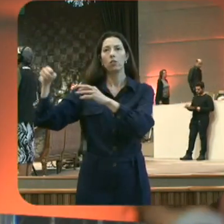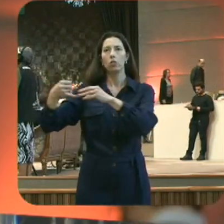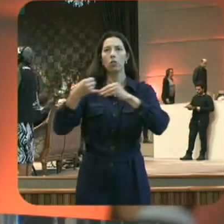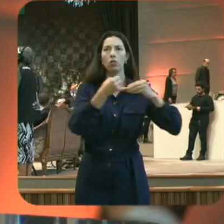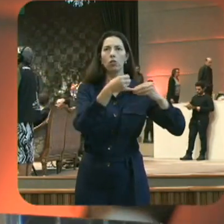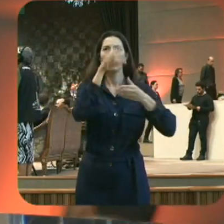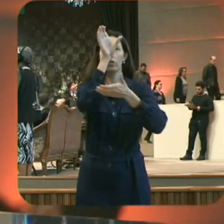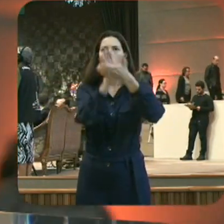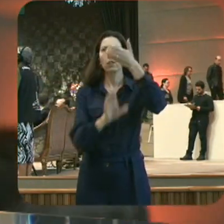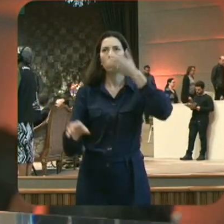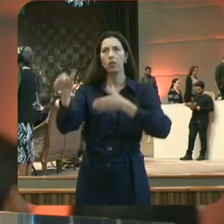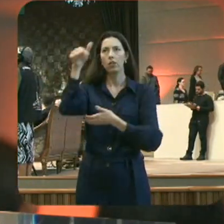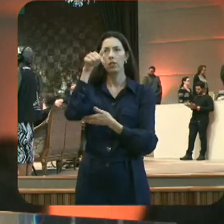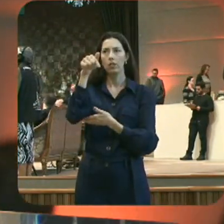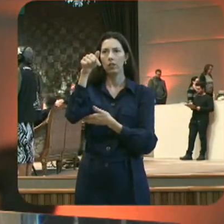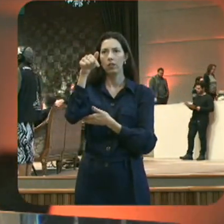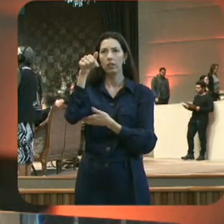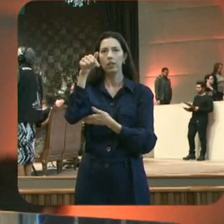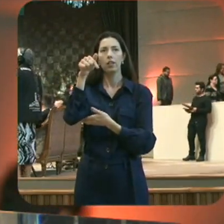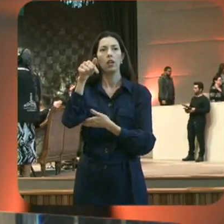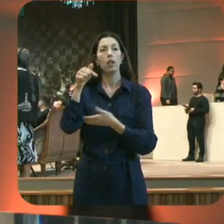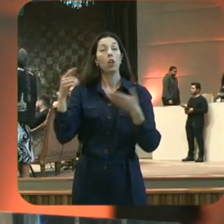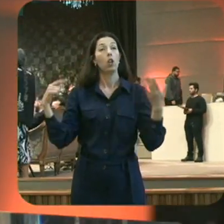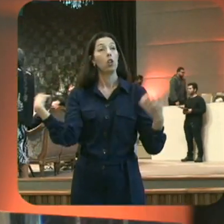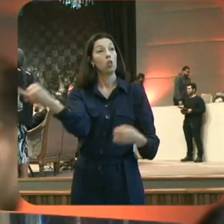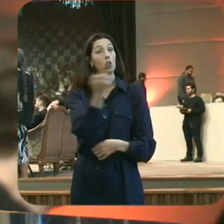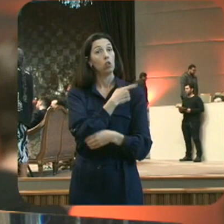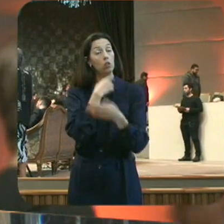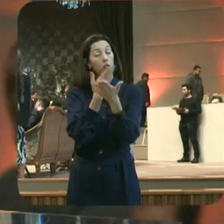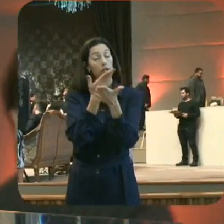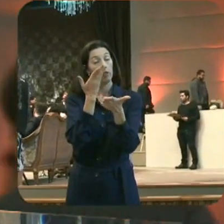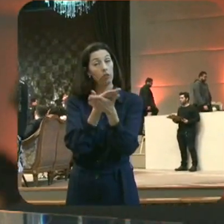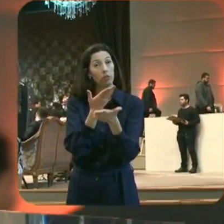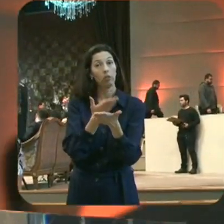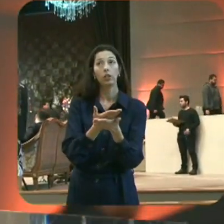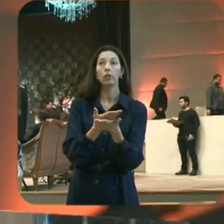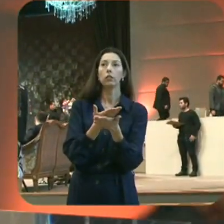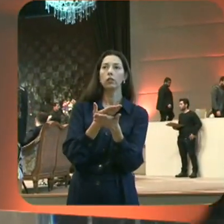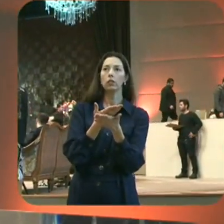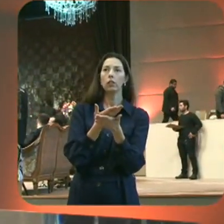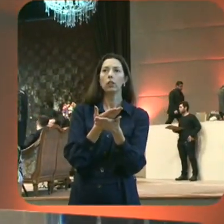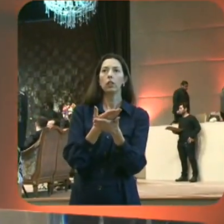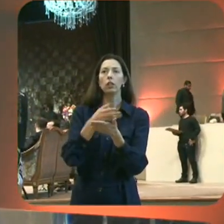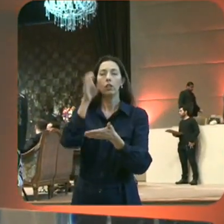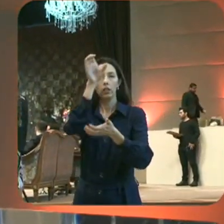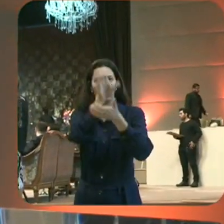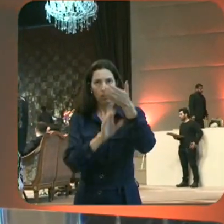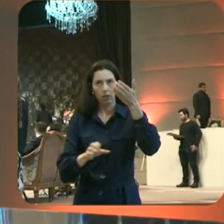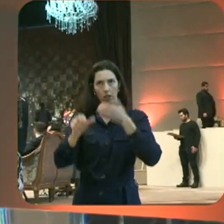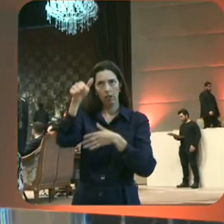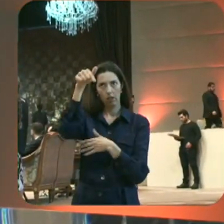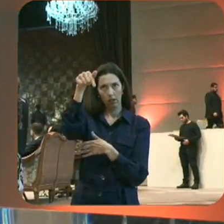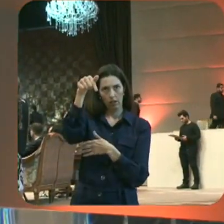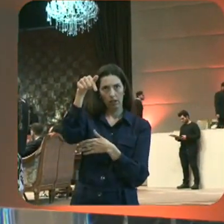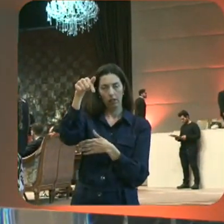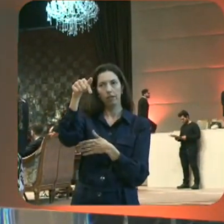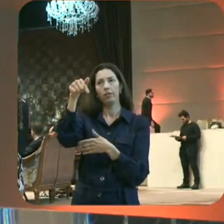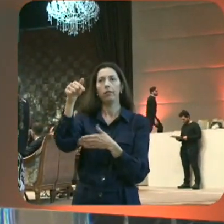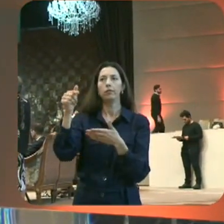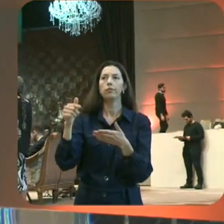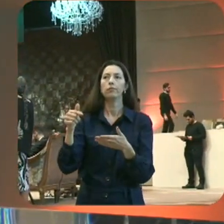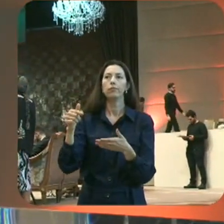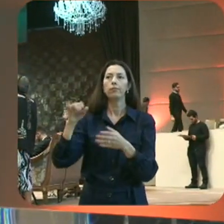capítulo 7. A gente está estudando a palavra de Deus e a gente está aqui agora no capítulo 7 do livro de Josué.